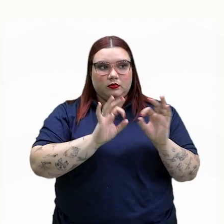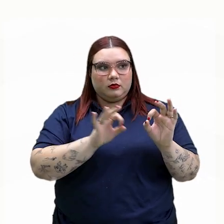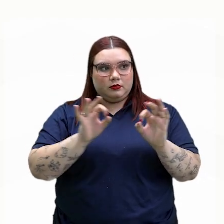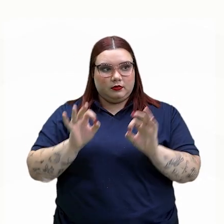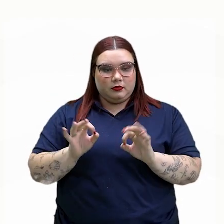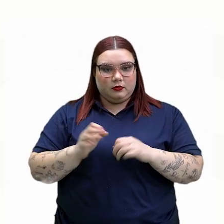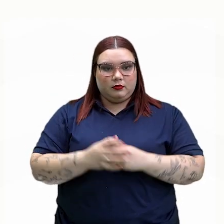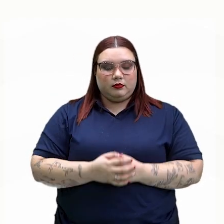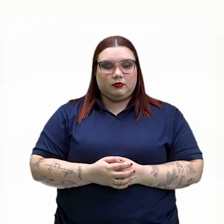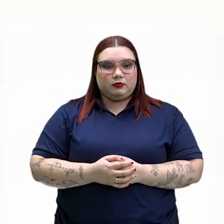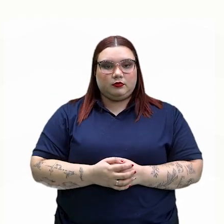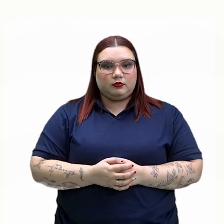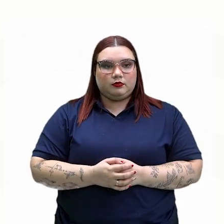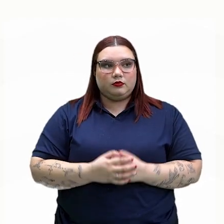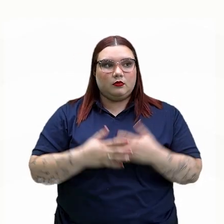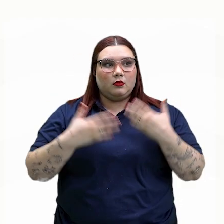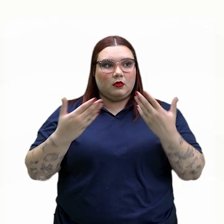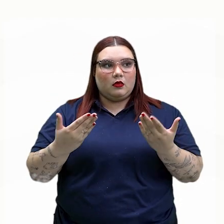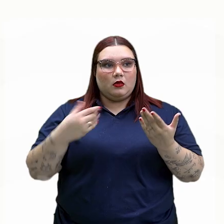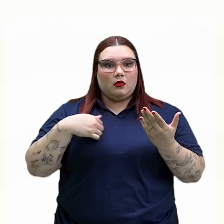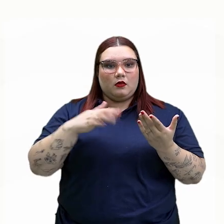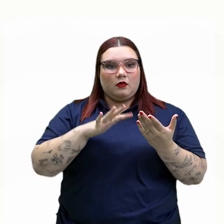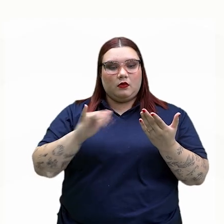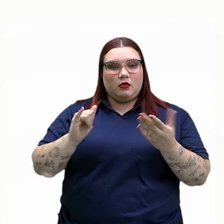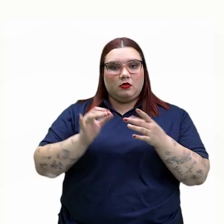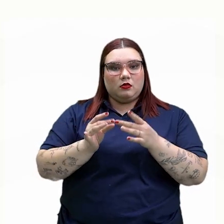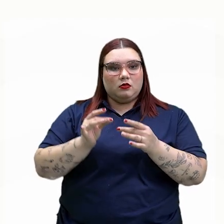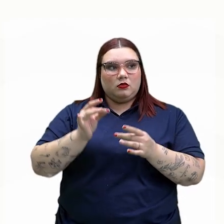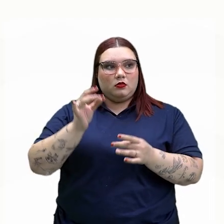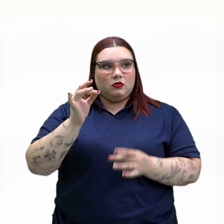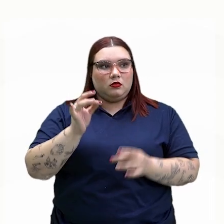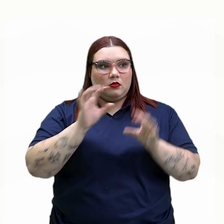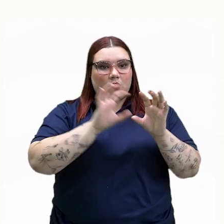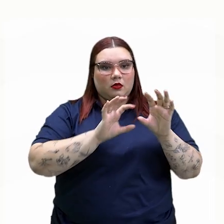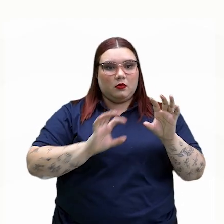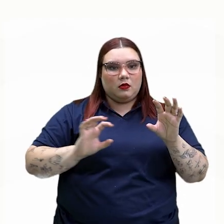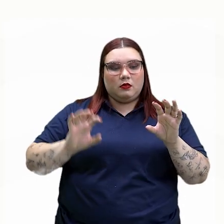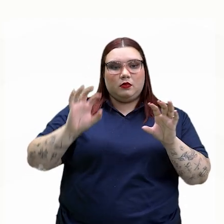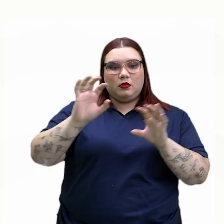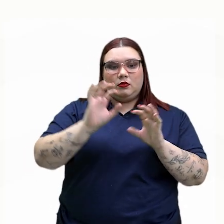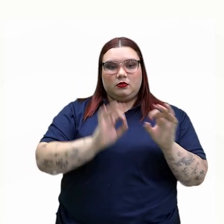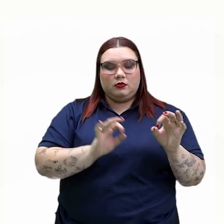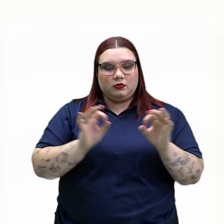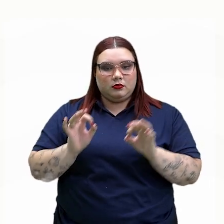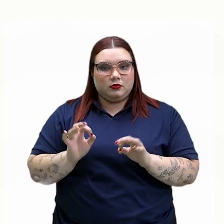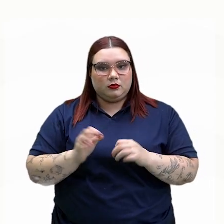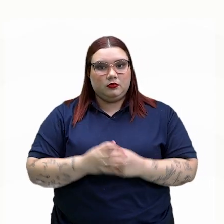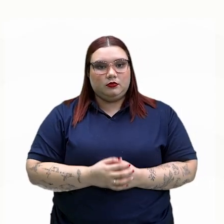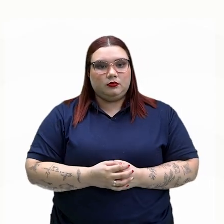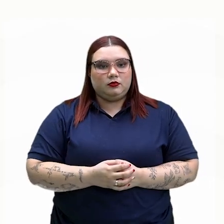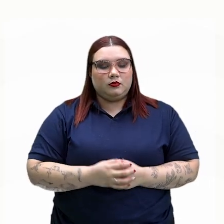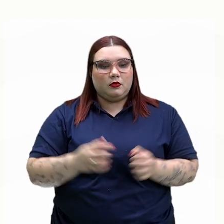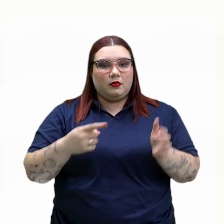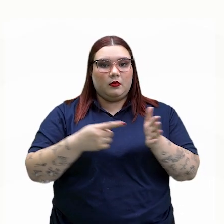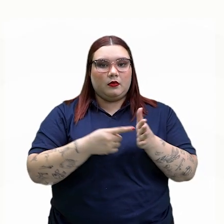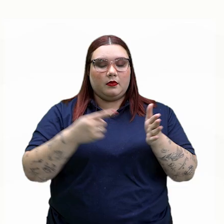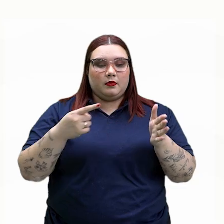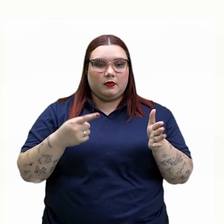círculo bonitinho. E aí eu fui determinando o tamanho de cada setor. Então,